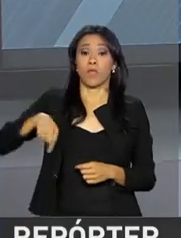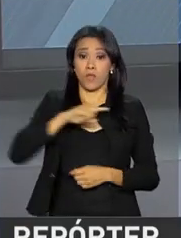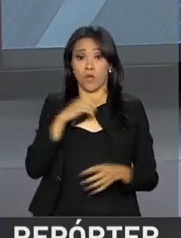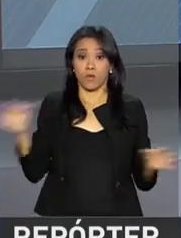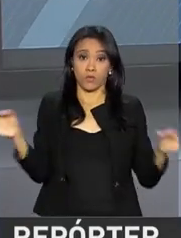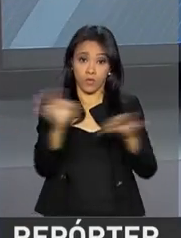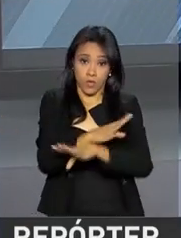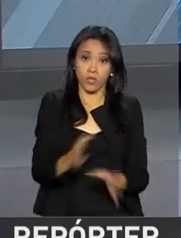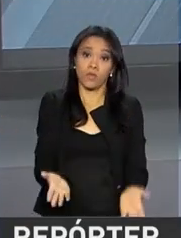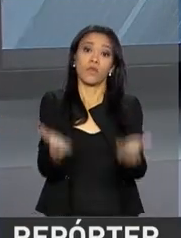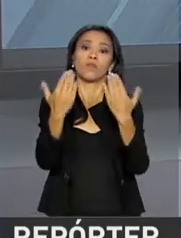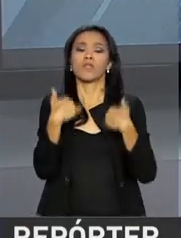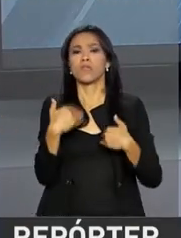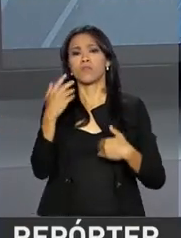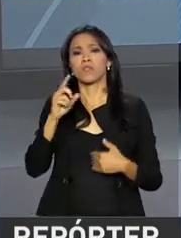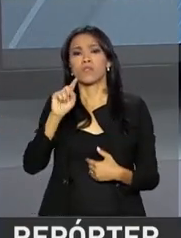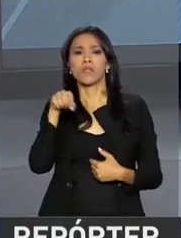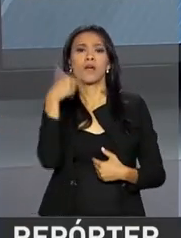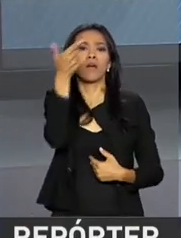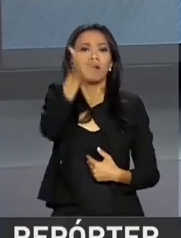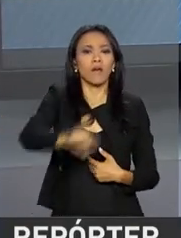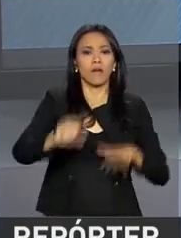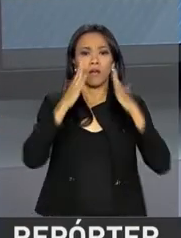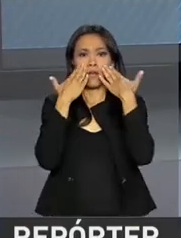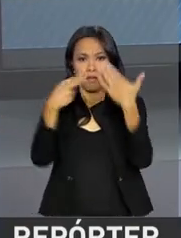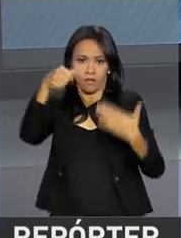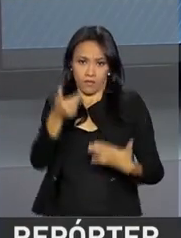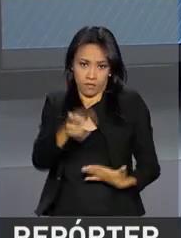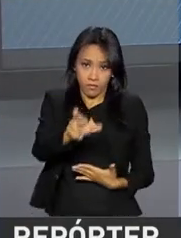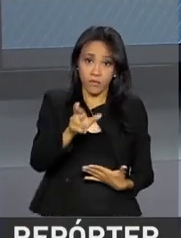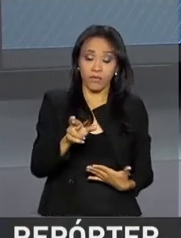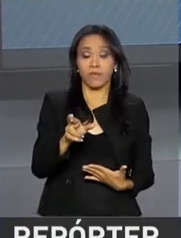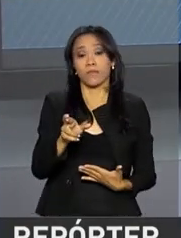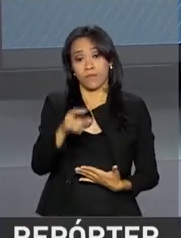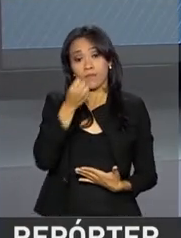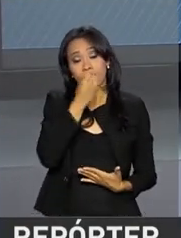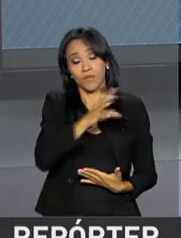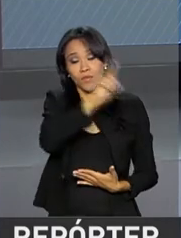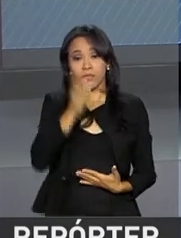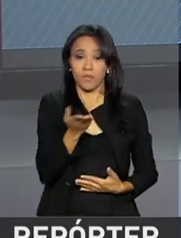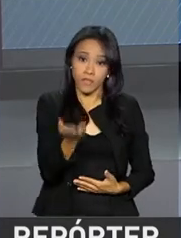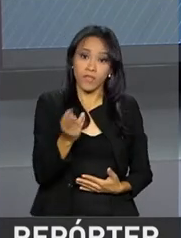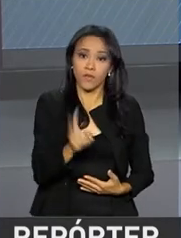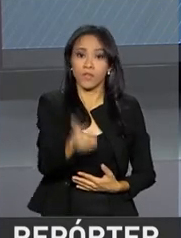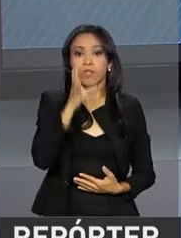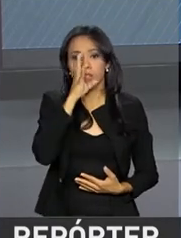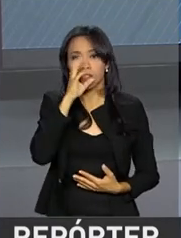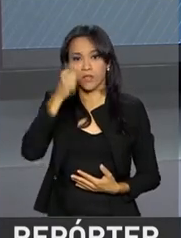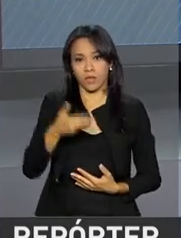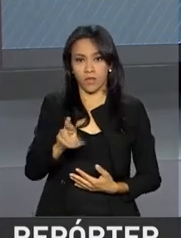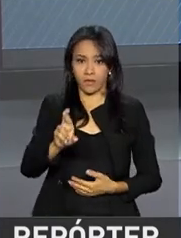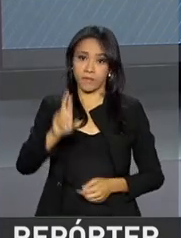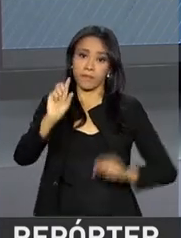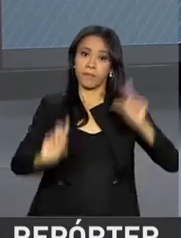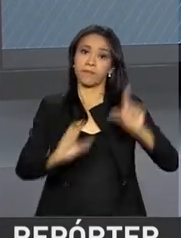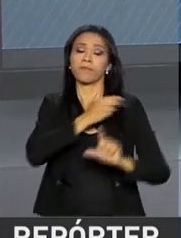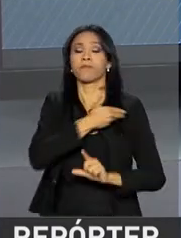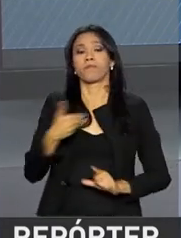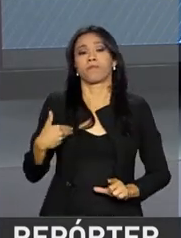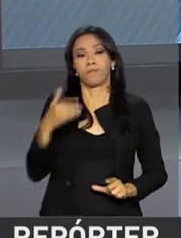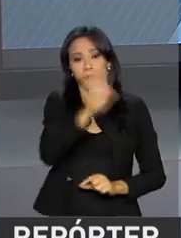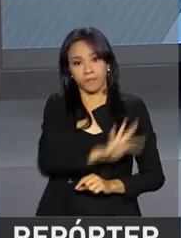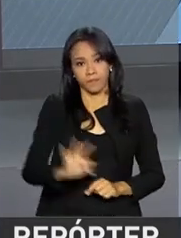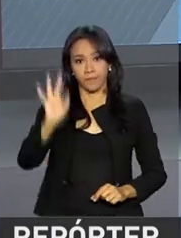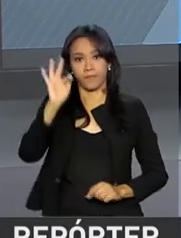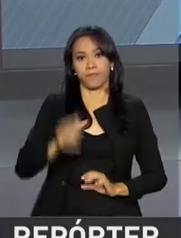por aqui voltamos em uma hora na próxima edição do repórter nbr bom dia pra você e continue com a gente aqui na nbr a tv do governo